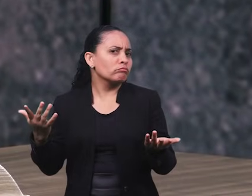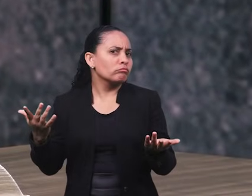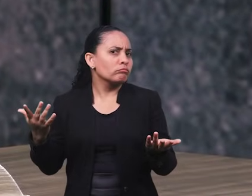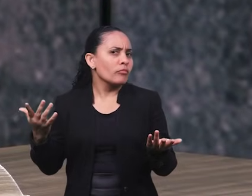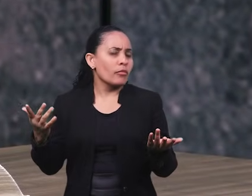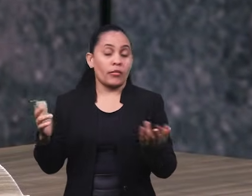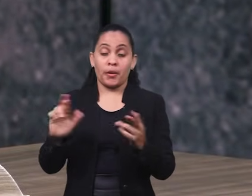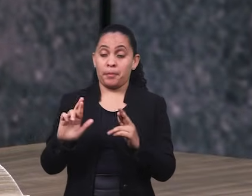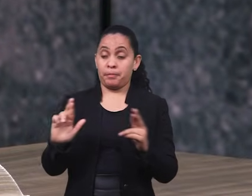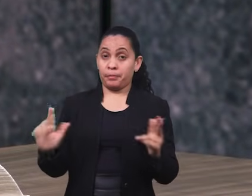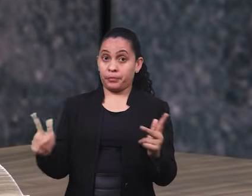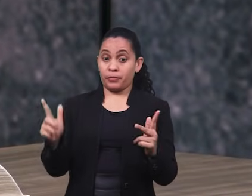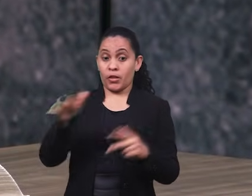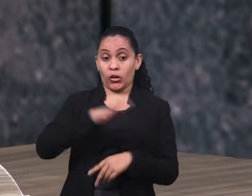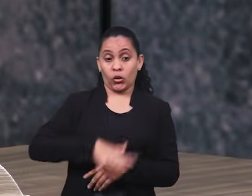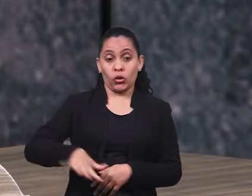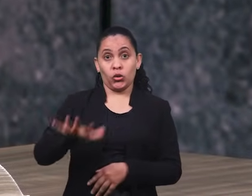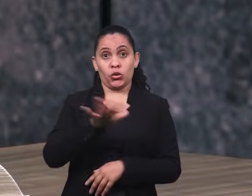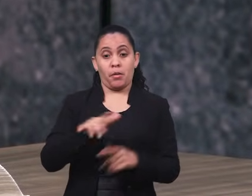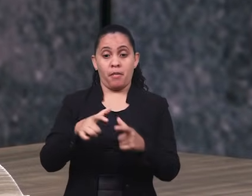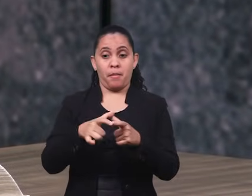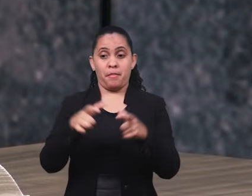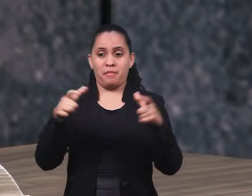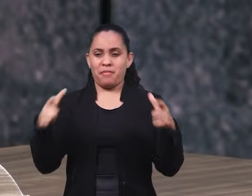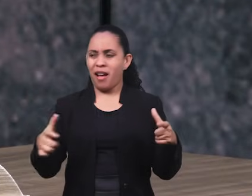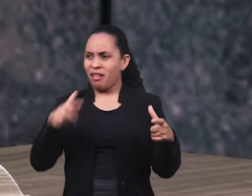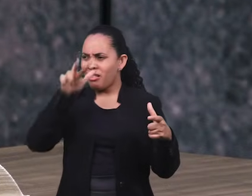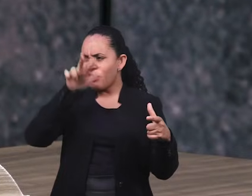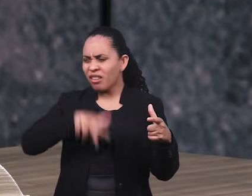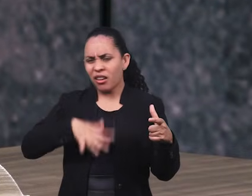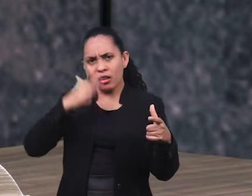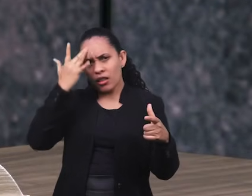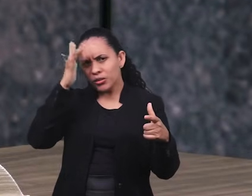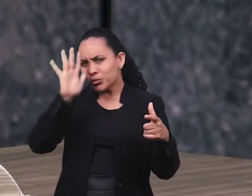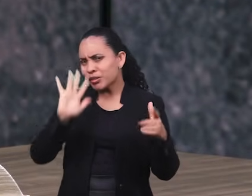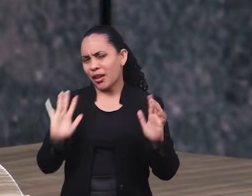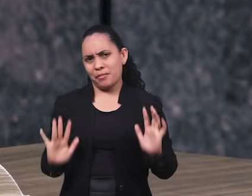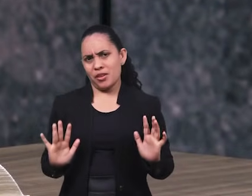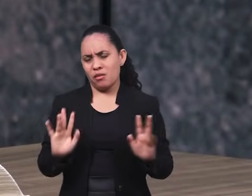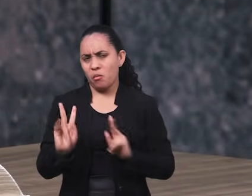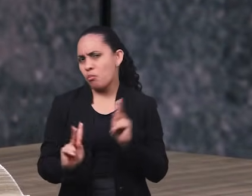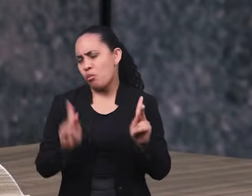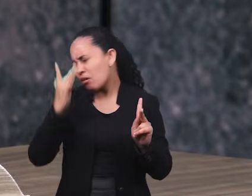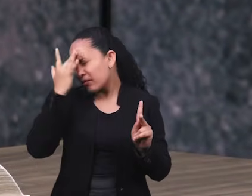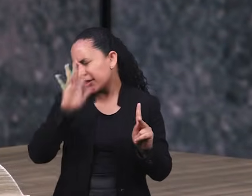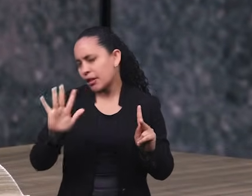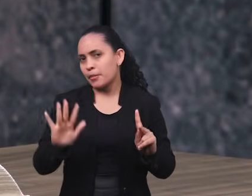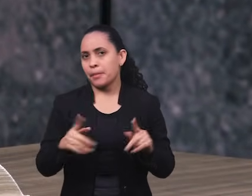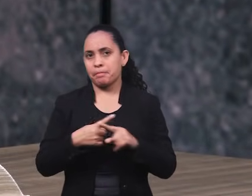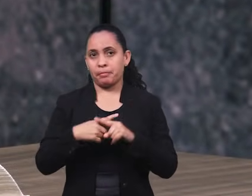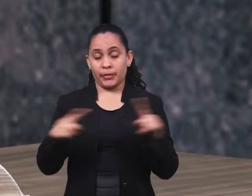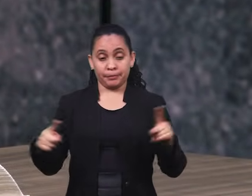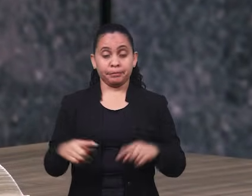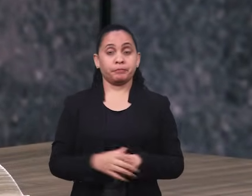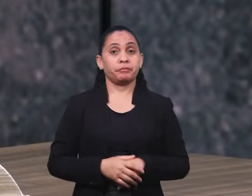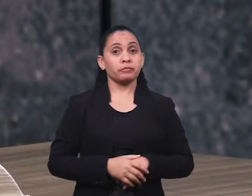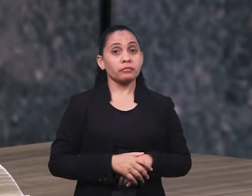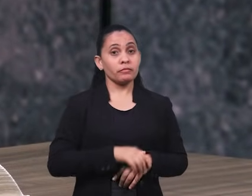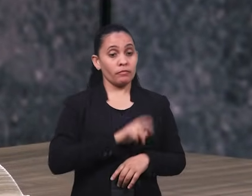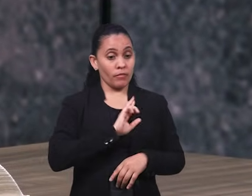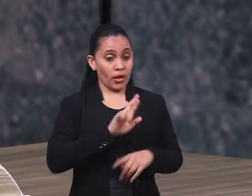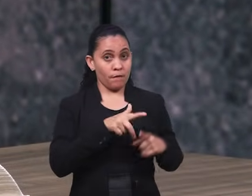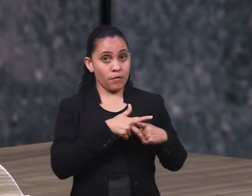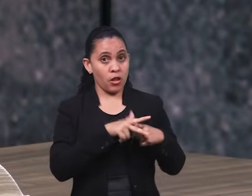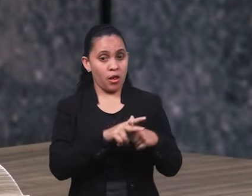ainda assim, a maioria da população europeia era analfabeta. E então Lutero, não só Lutero, como os reformadores de modo geral,